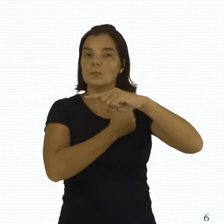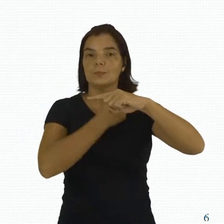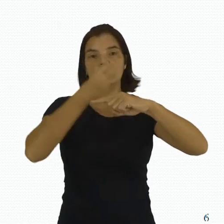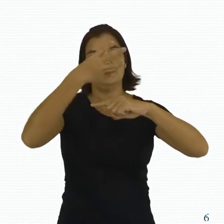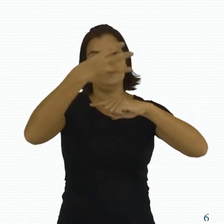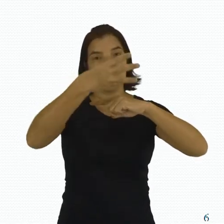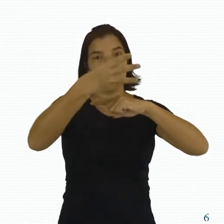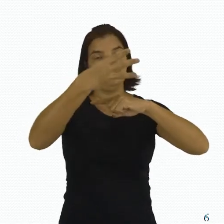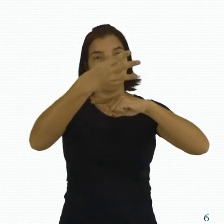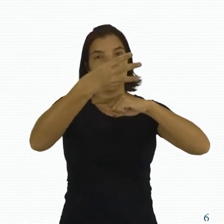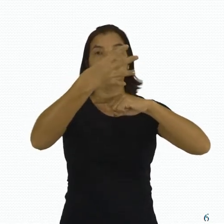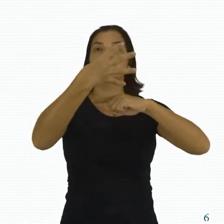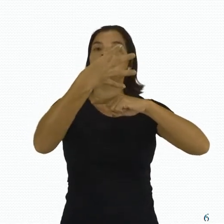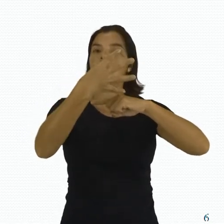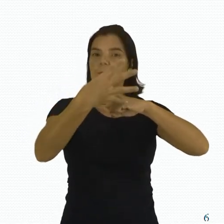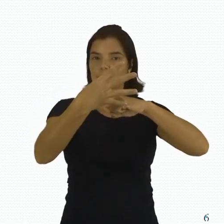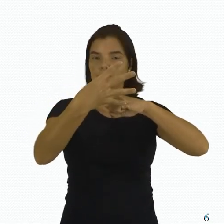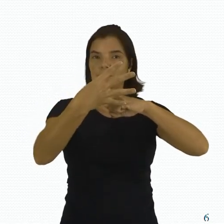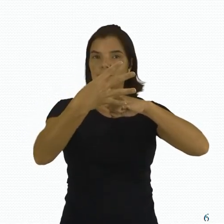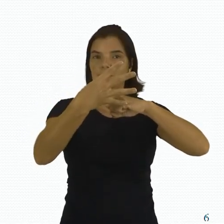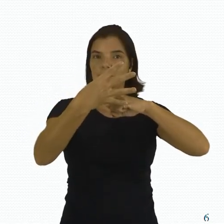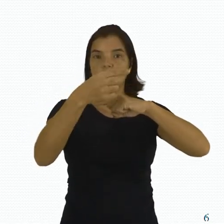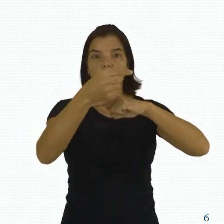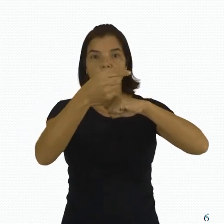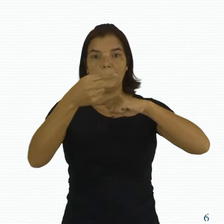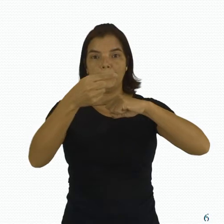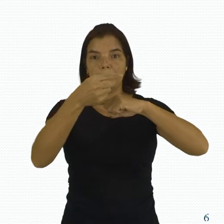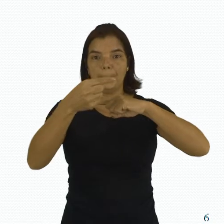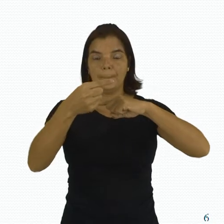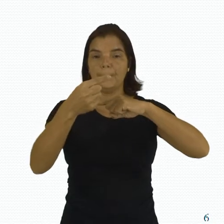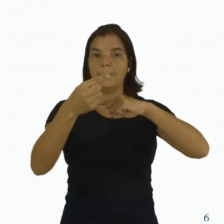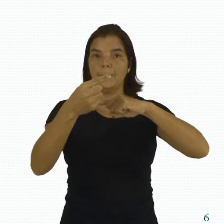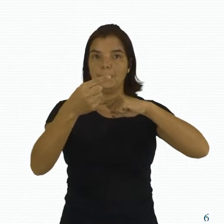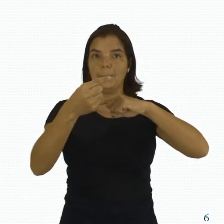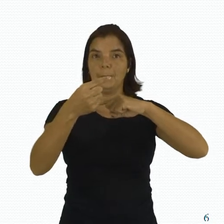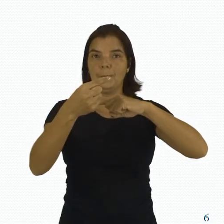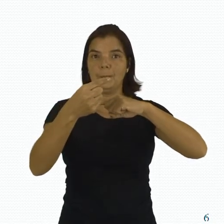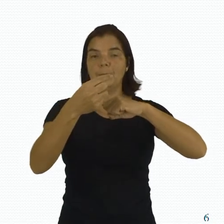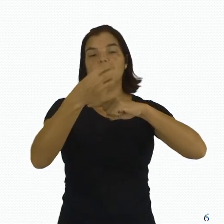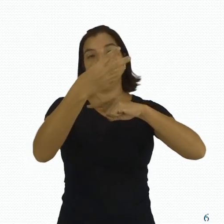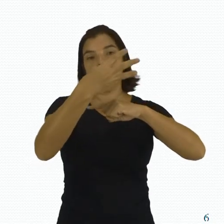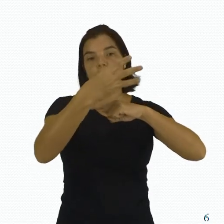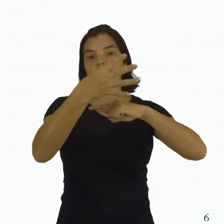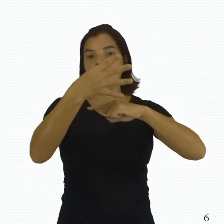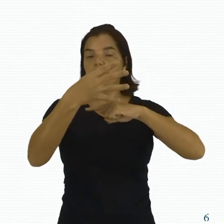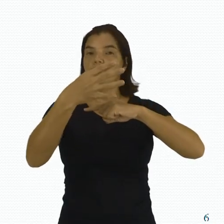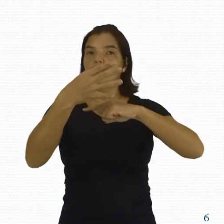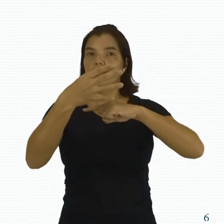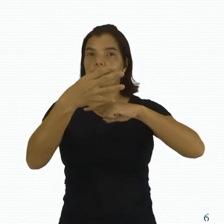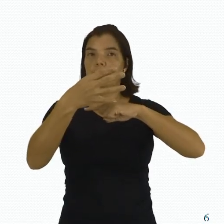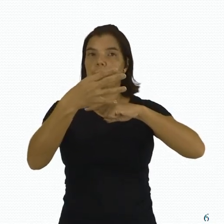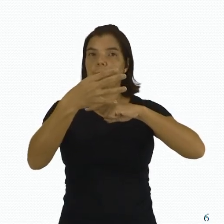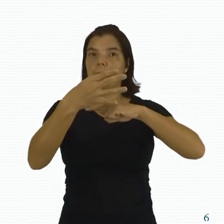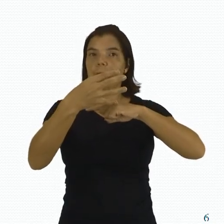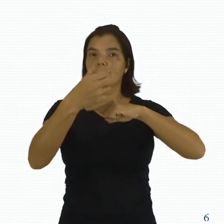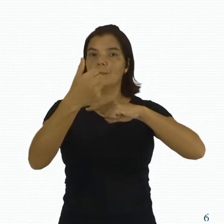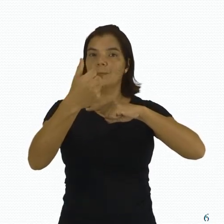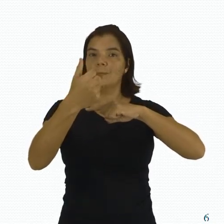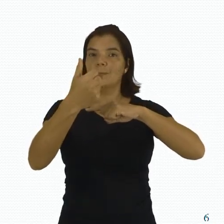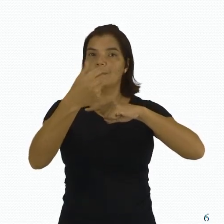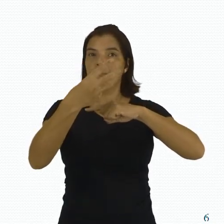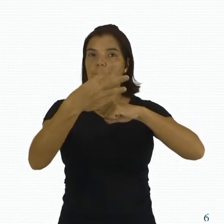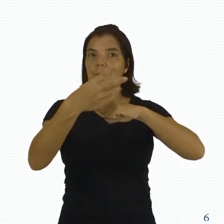número natural. A parte inteira, 3 e 4. Período, 1 e 3. Então, fica 3.413 quando eu junto esses dois